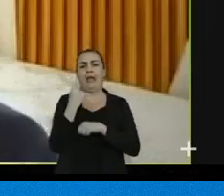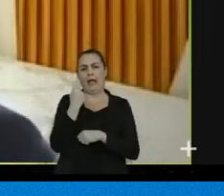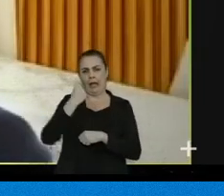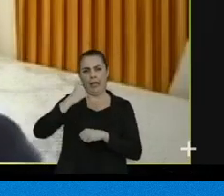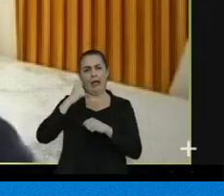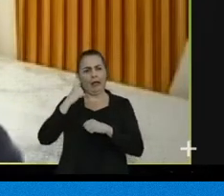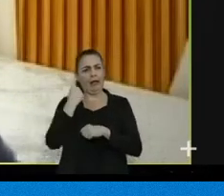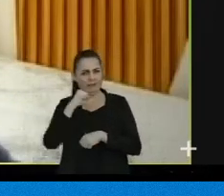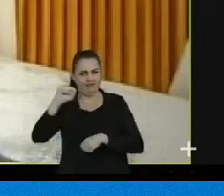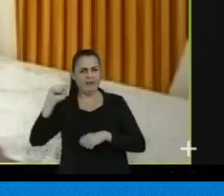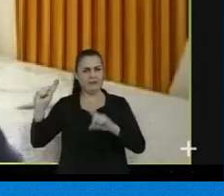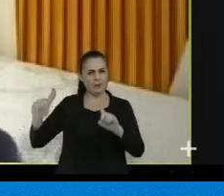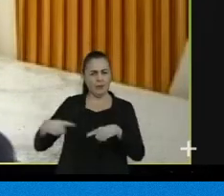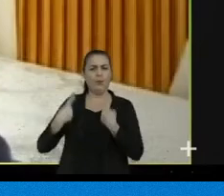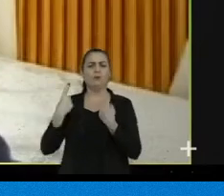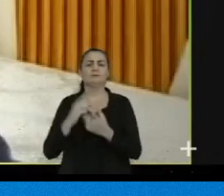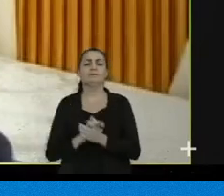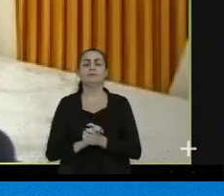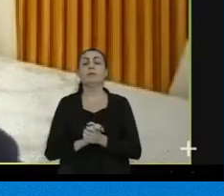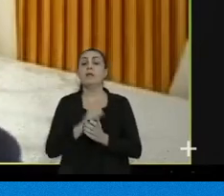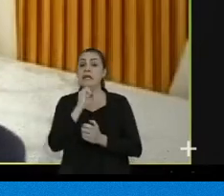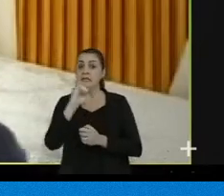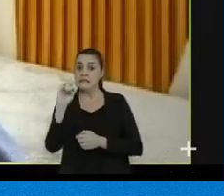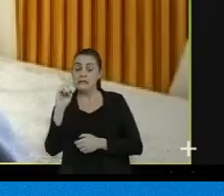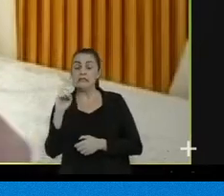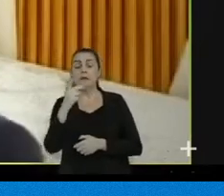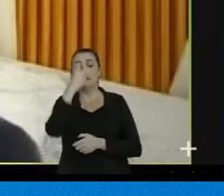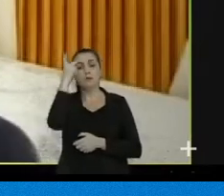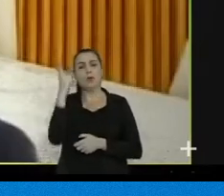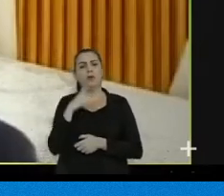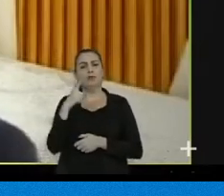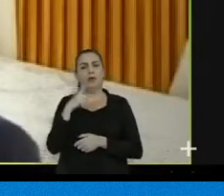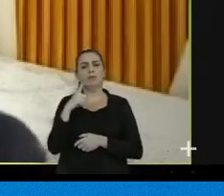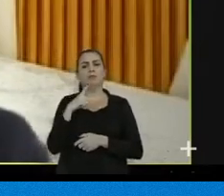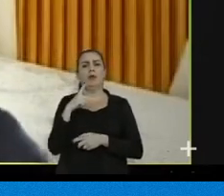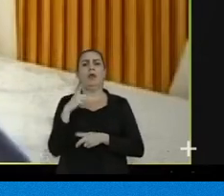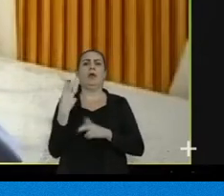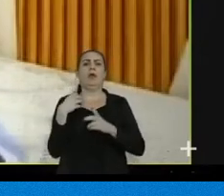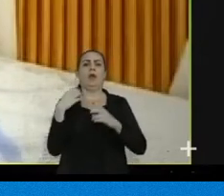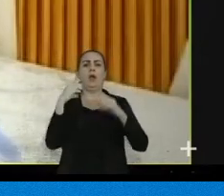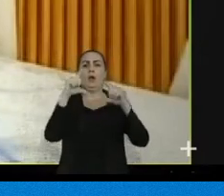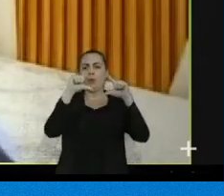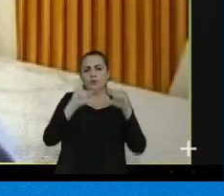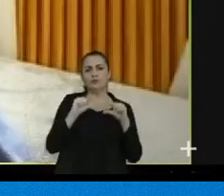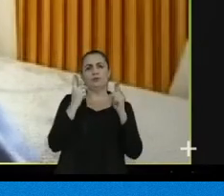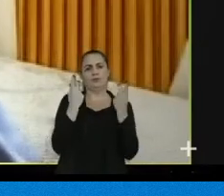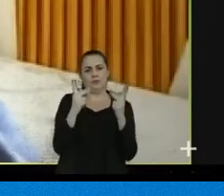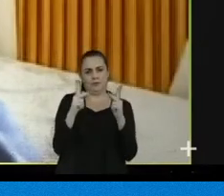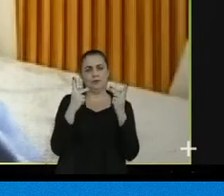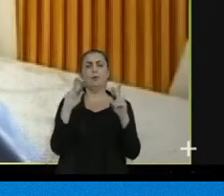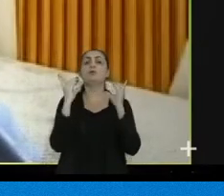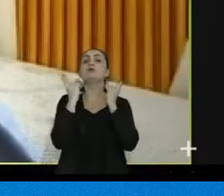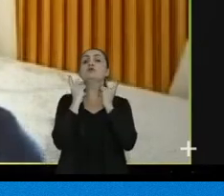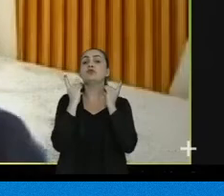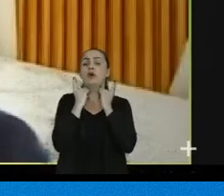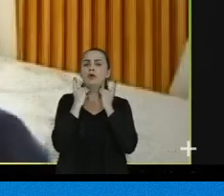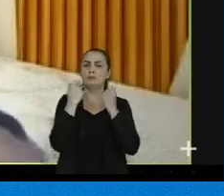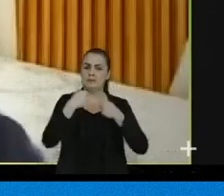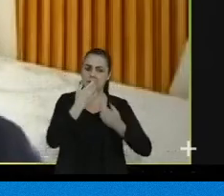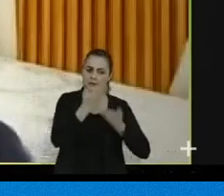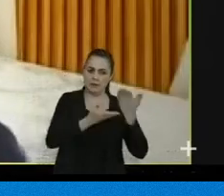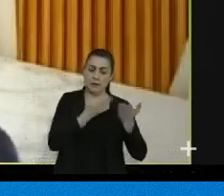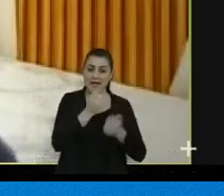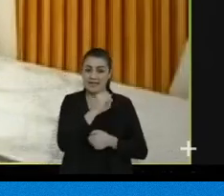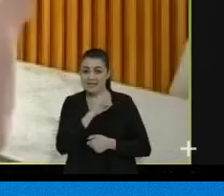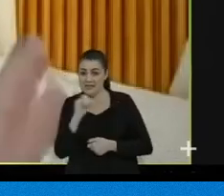tem que tratar o hipotireoidismo, ela precisa repor hormônio de tireoide, esse é o primeiro tratamento. Se ela não tem o hipotireoidismo ainda, ela só tem